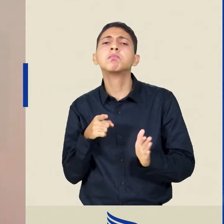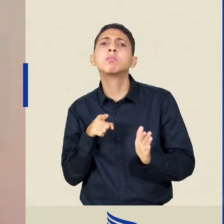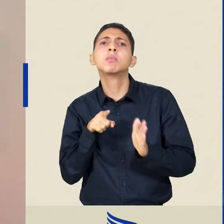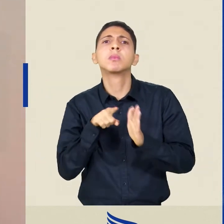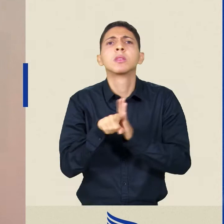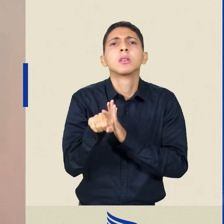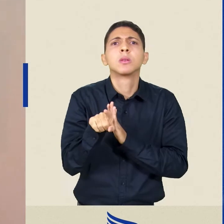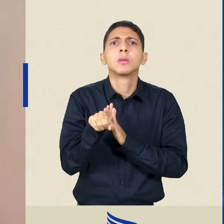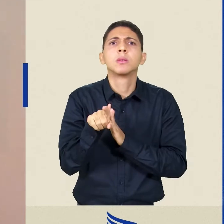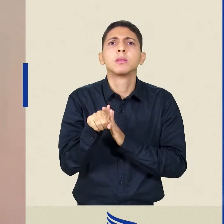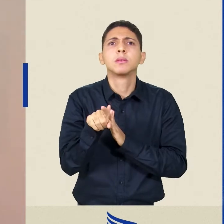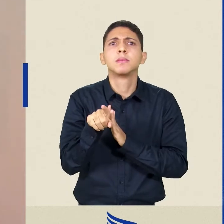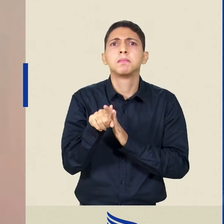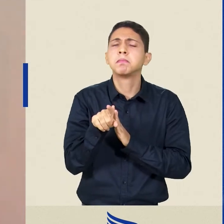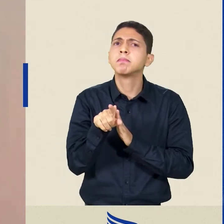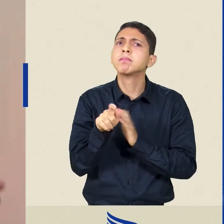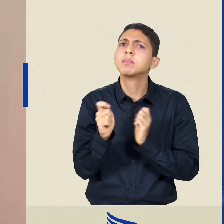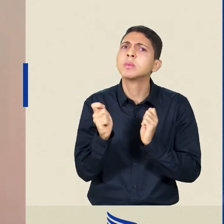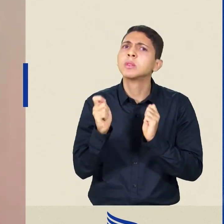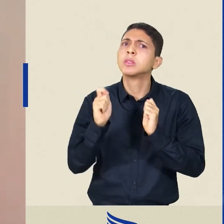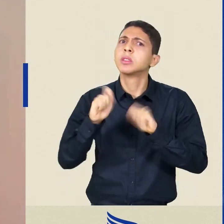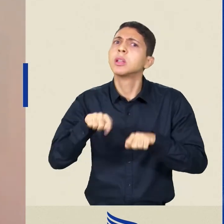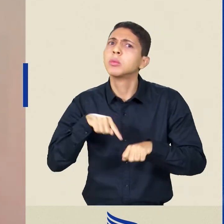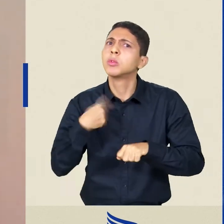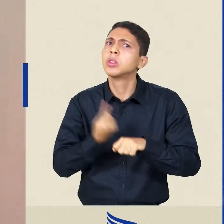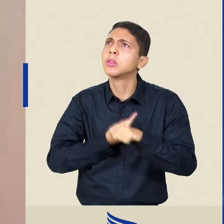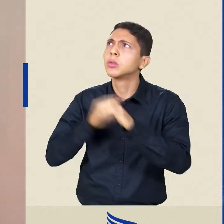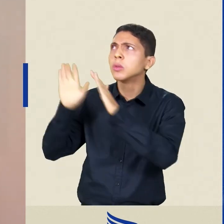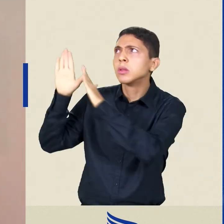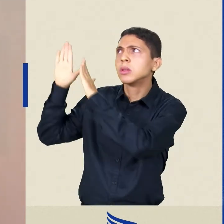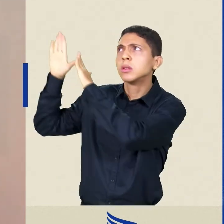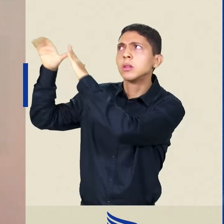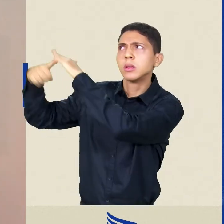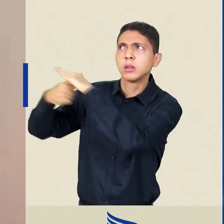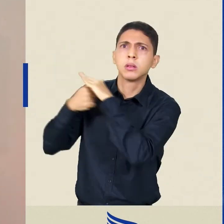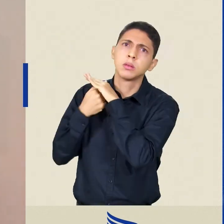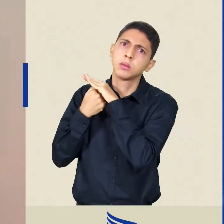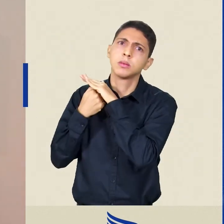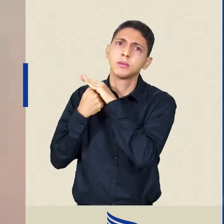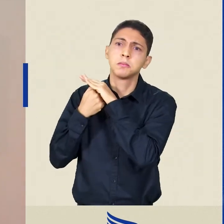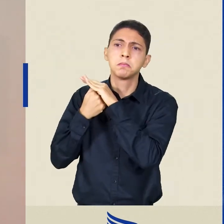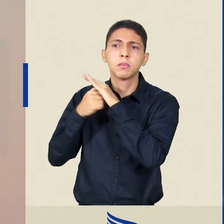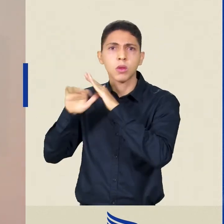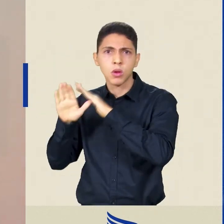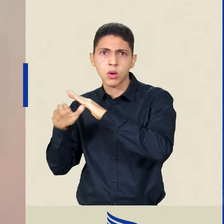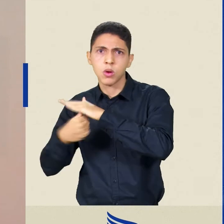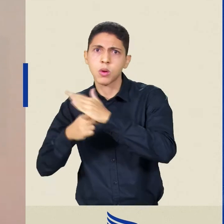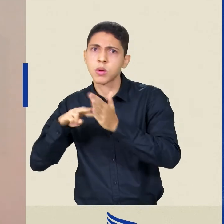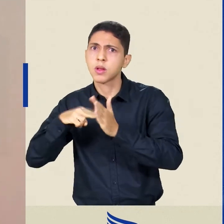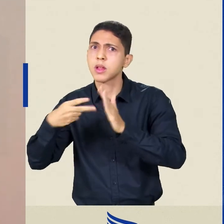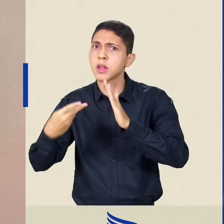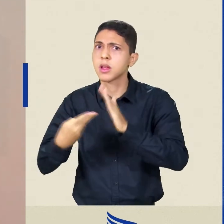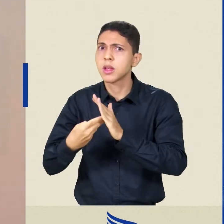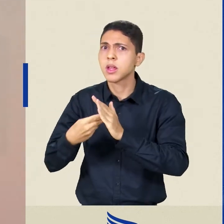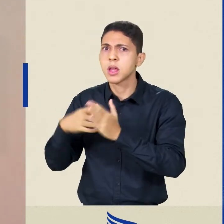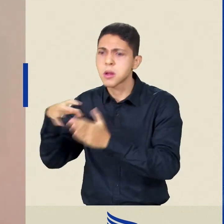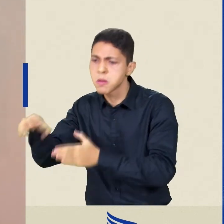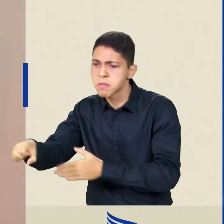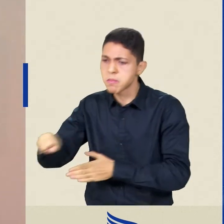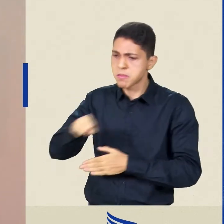chocante. Será que é possível roubar a Deus? Roubar significa subtrair algo que não lhe